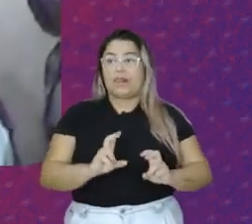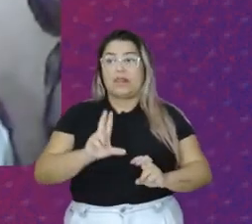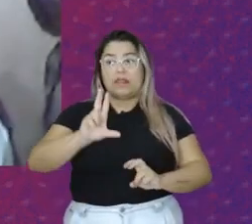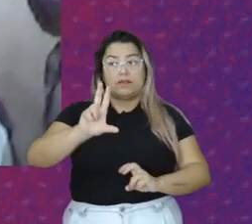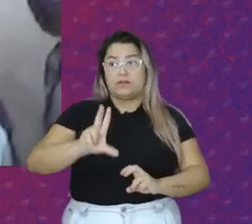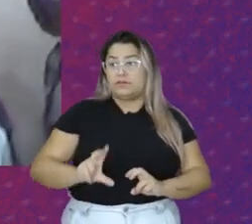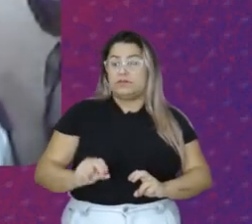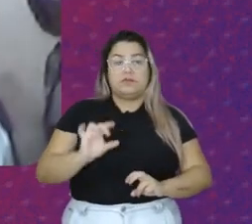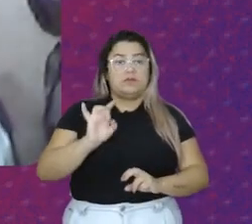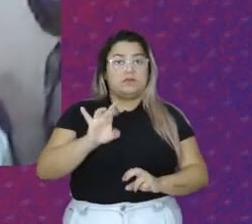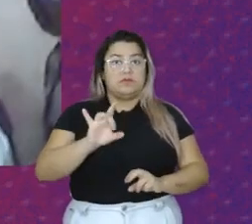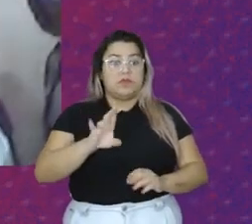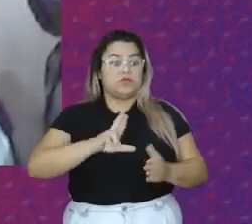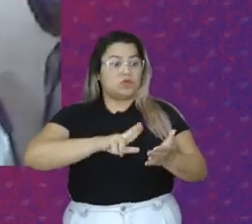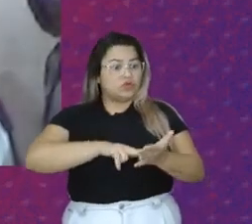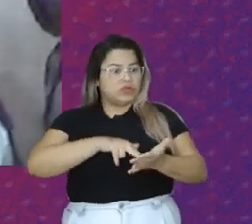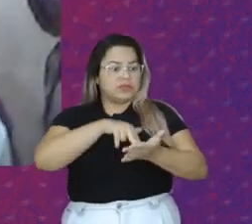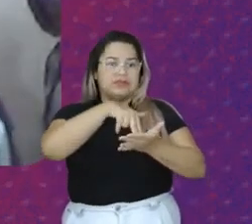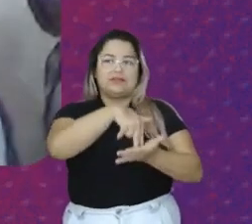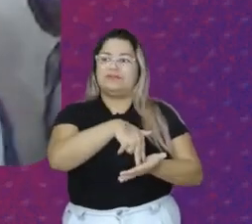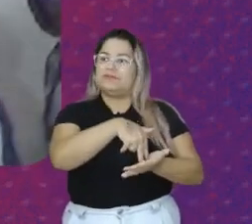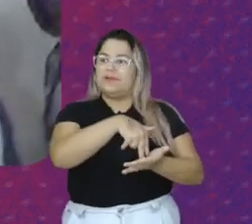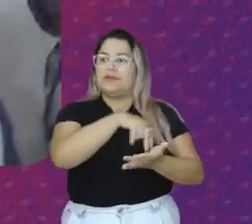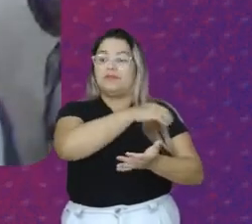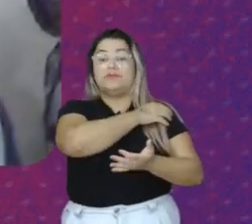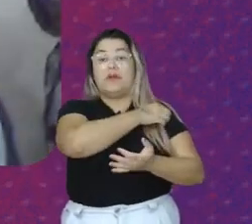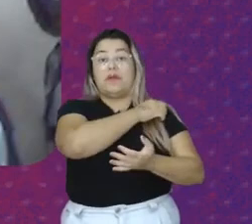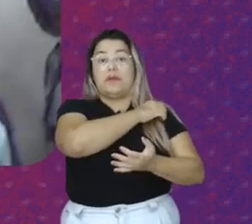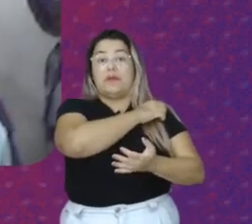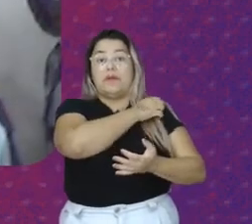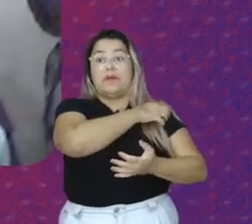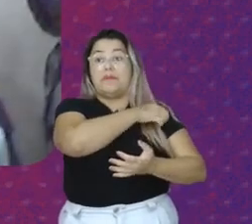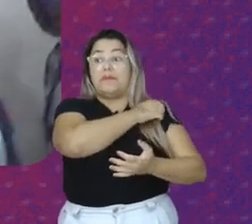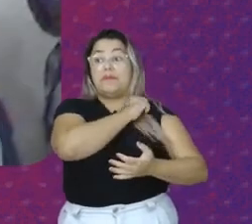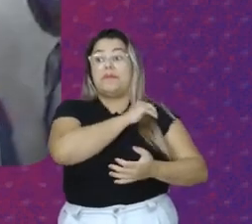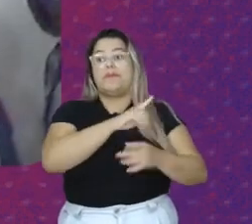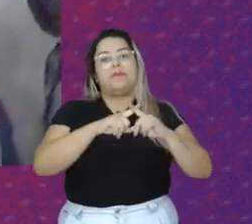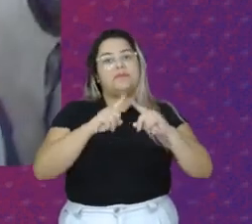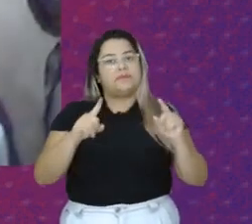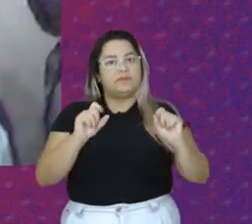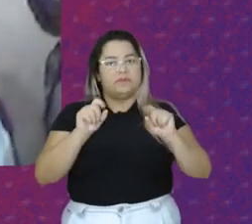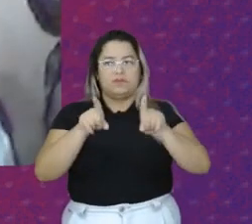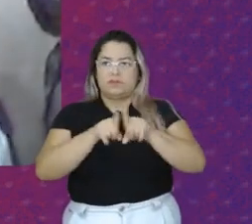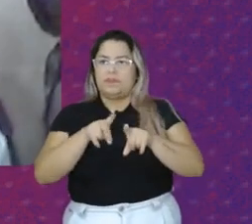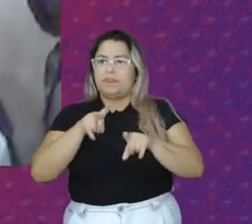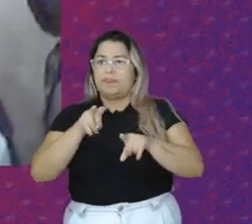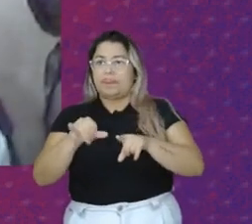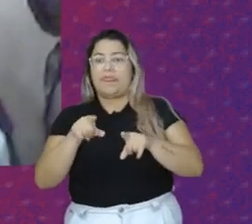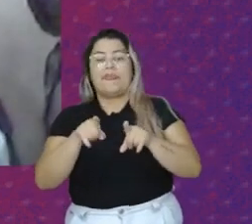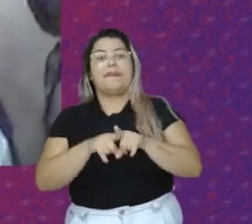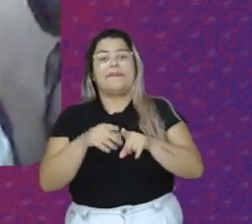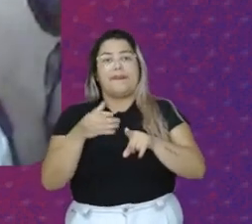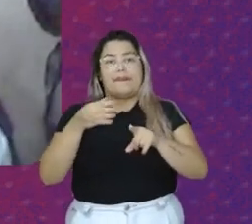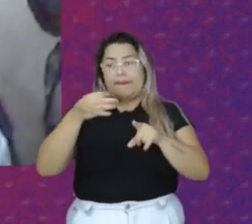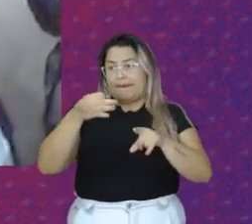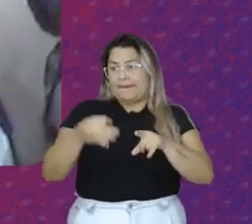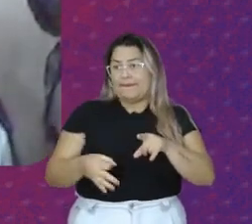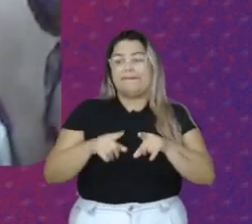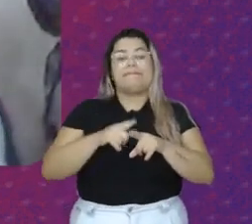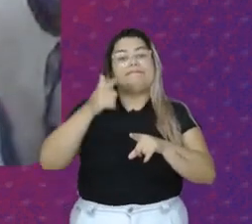não apenas de resistência, mas a nossa bancada que vai ser uma bancada propositiva,